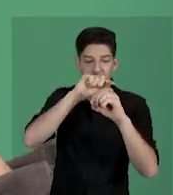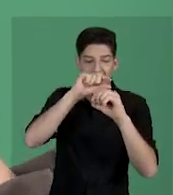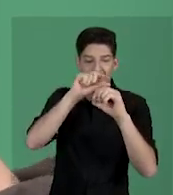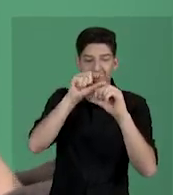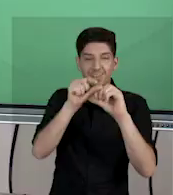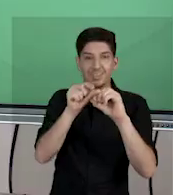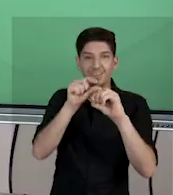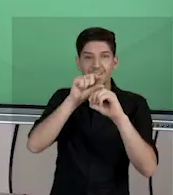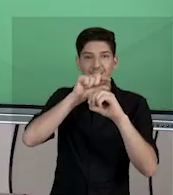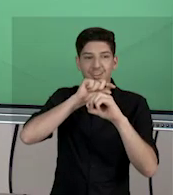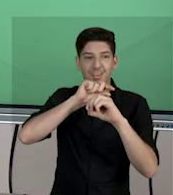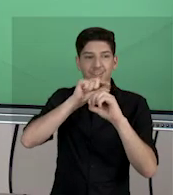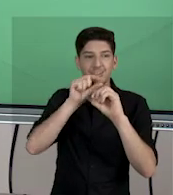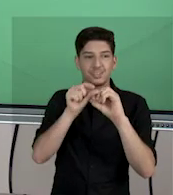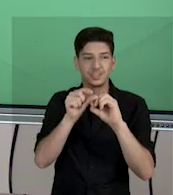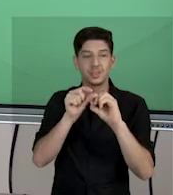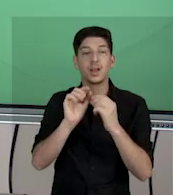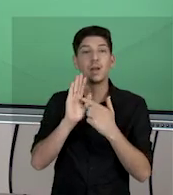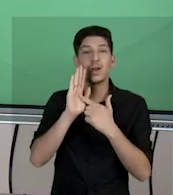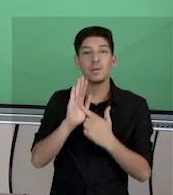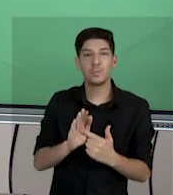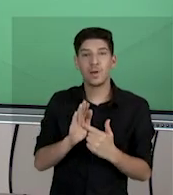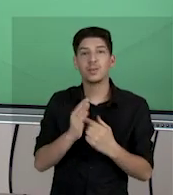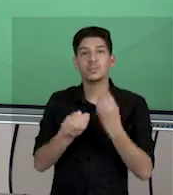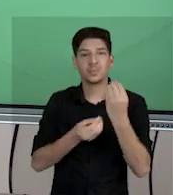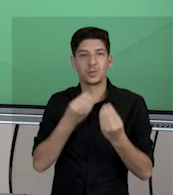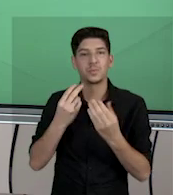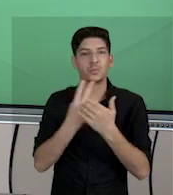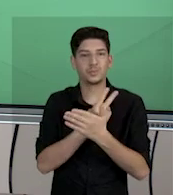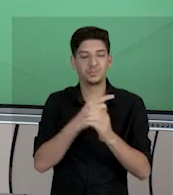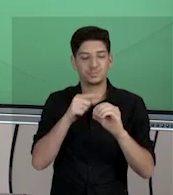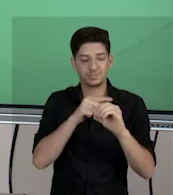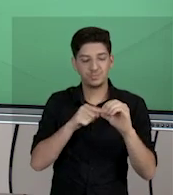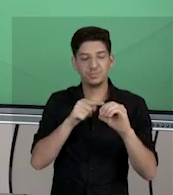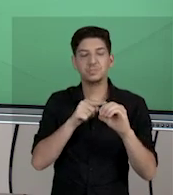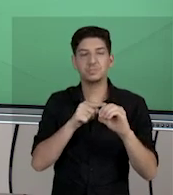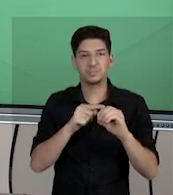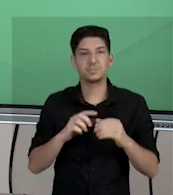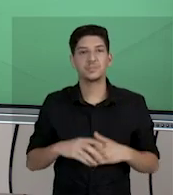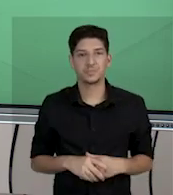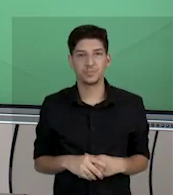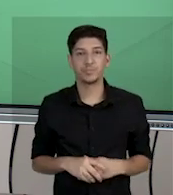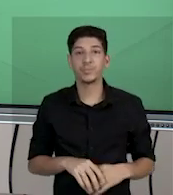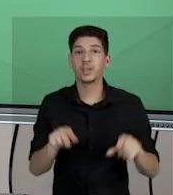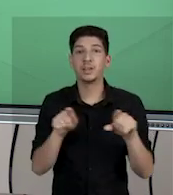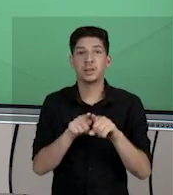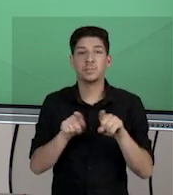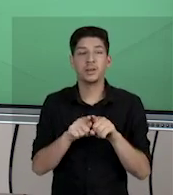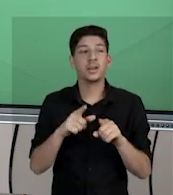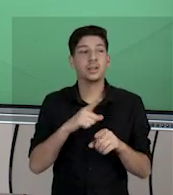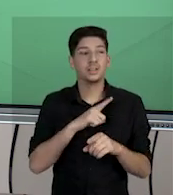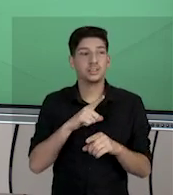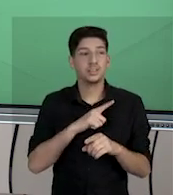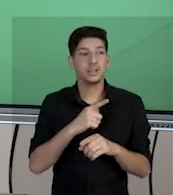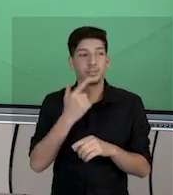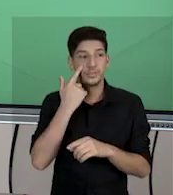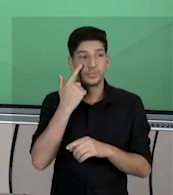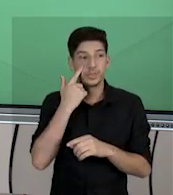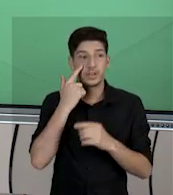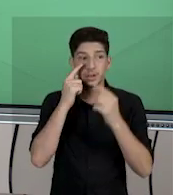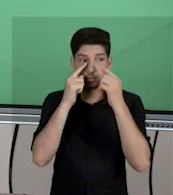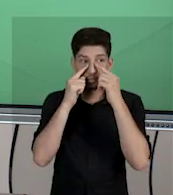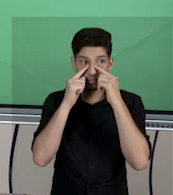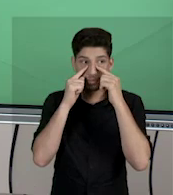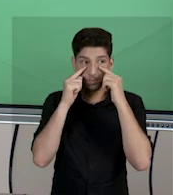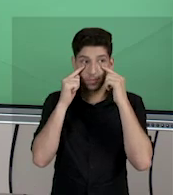vai delimitar a cavidade aqui do globo ocular, onde ele está inserido. Além disso, nós temos as pálpebras. As nossas